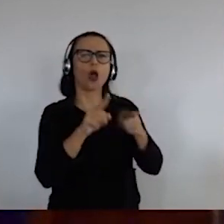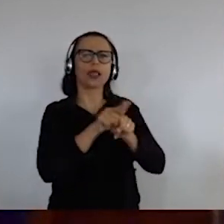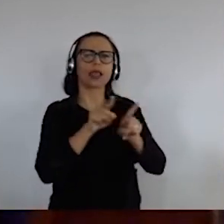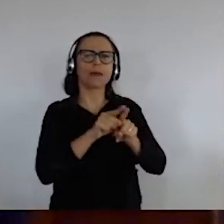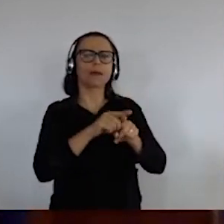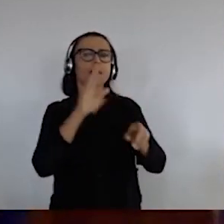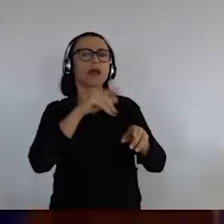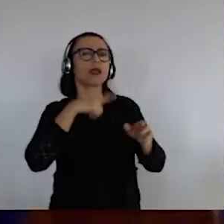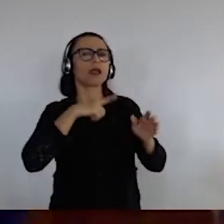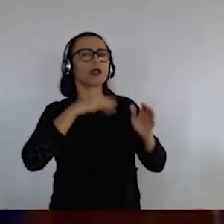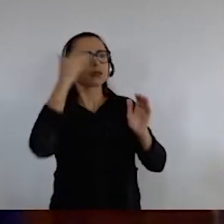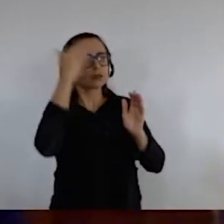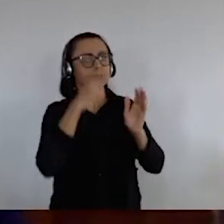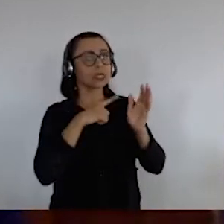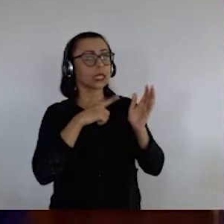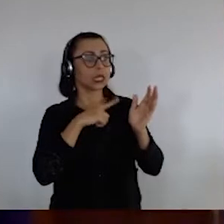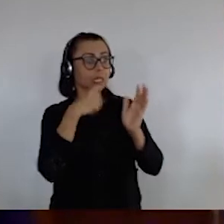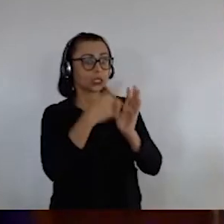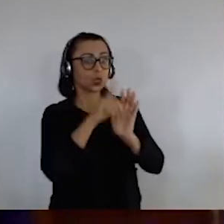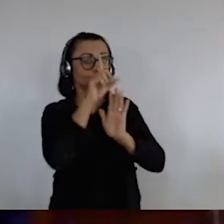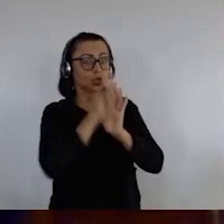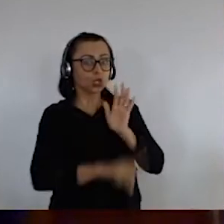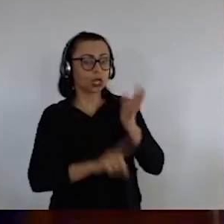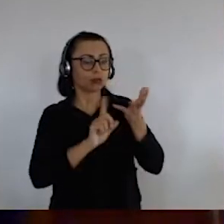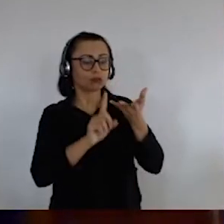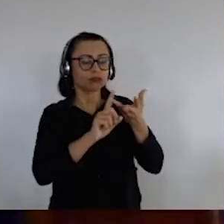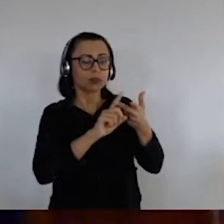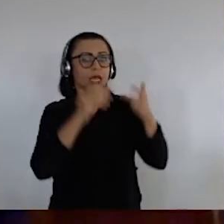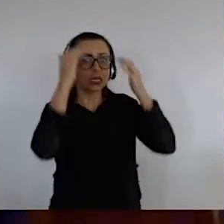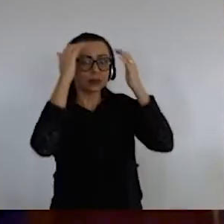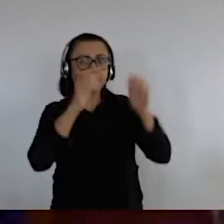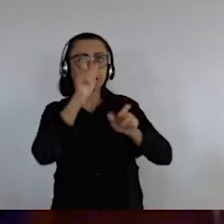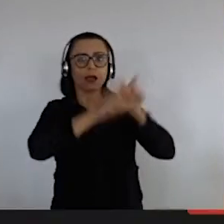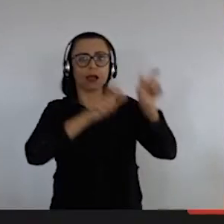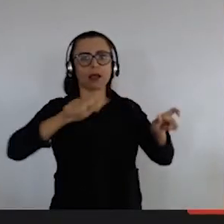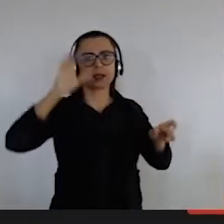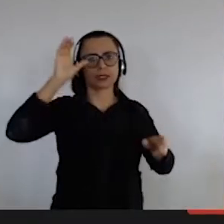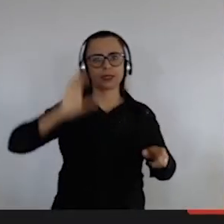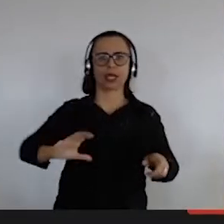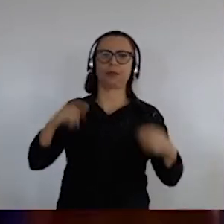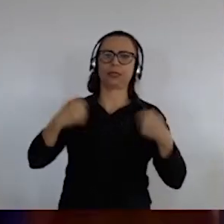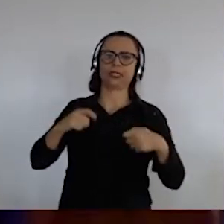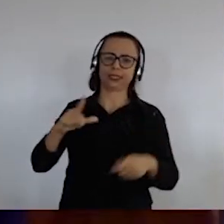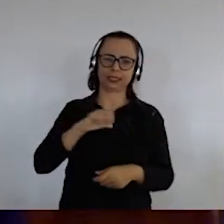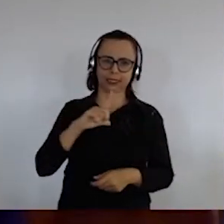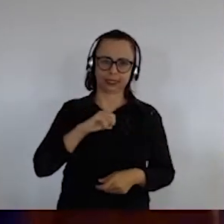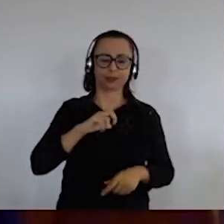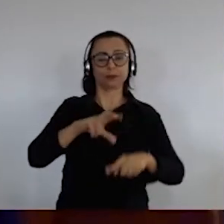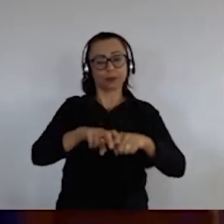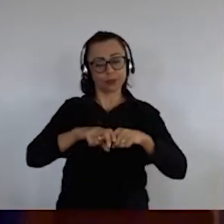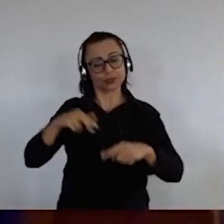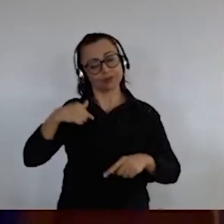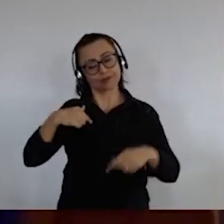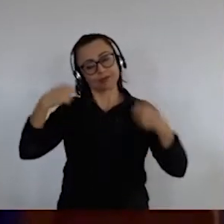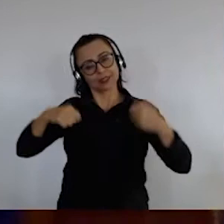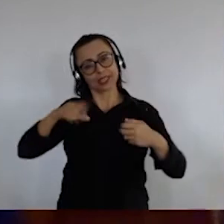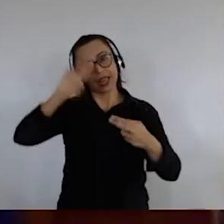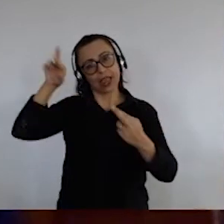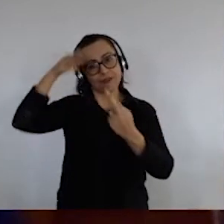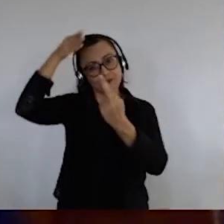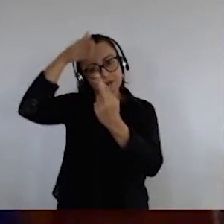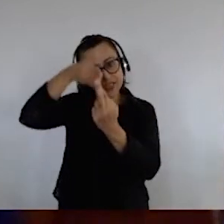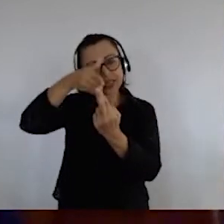aos direitos e deveres que cada cidadão deve ter. E por isso eu preciso fazer esta